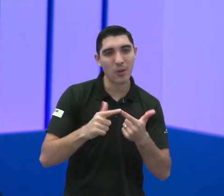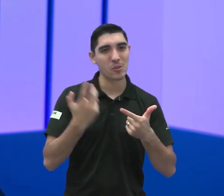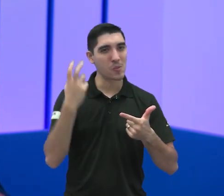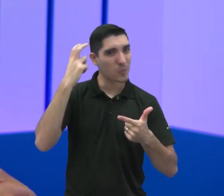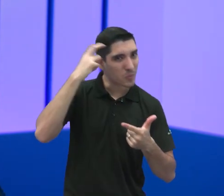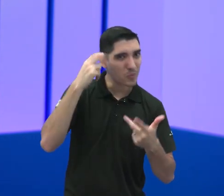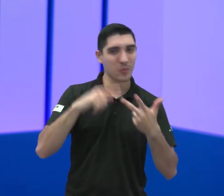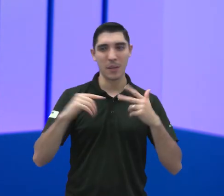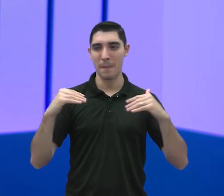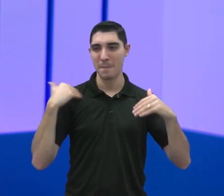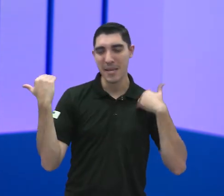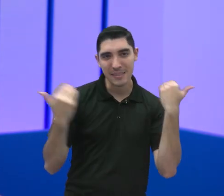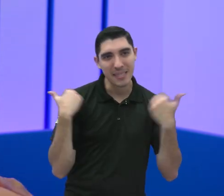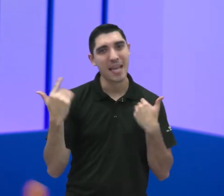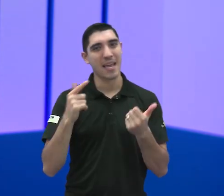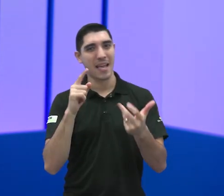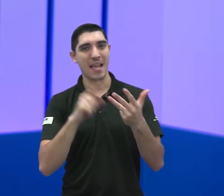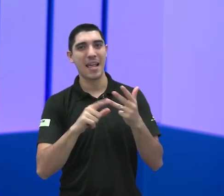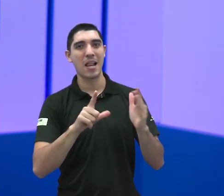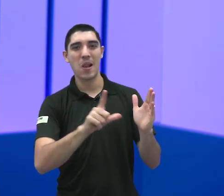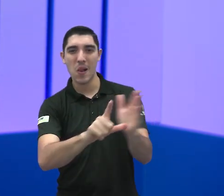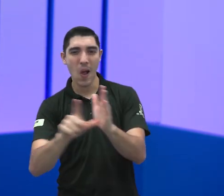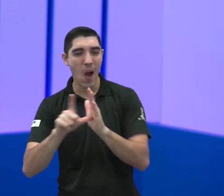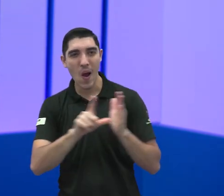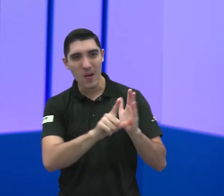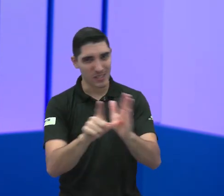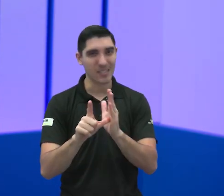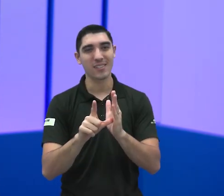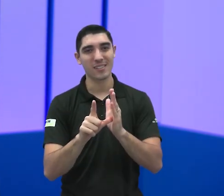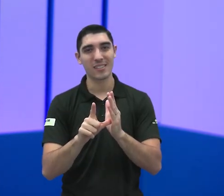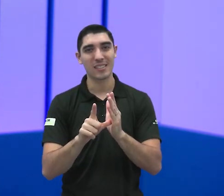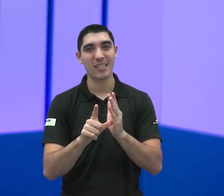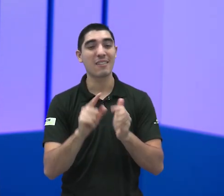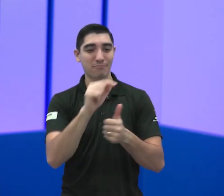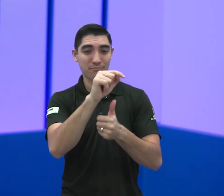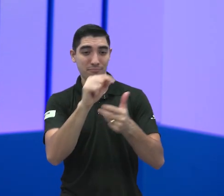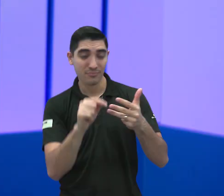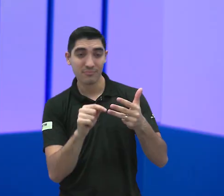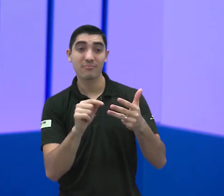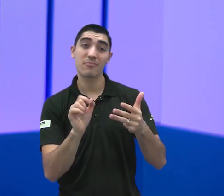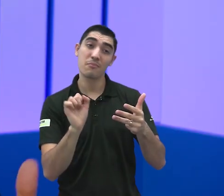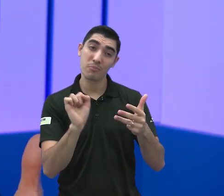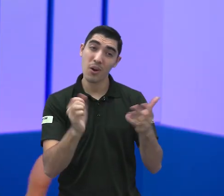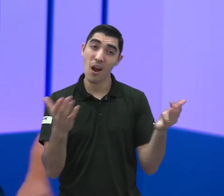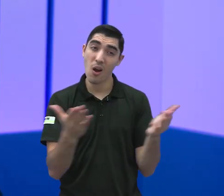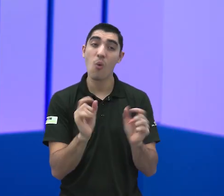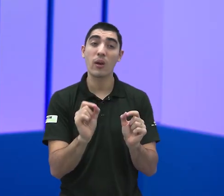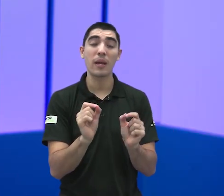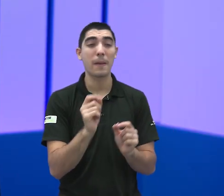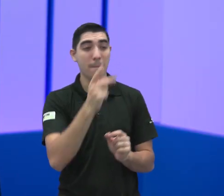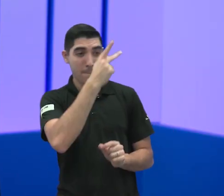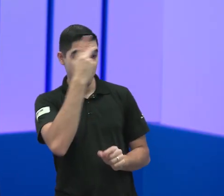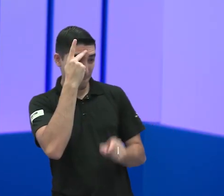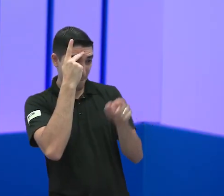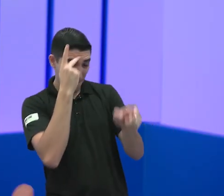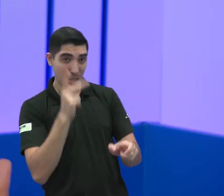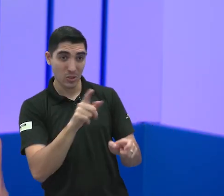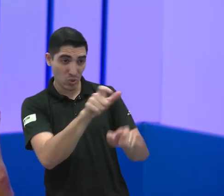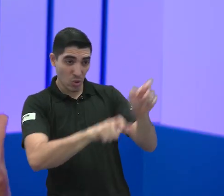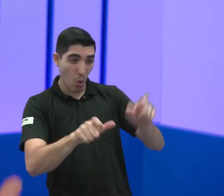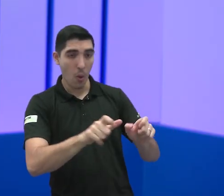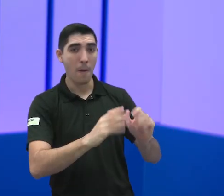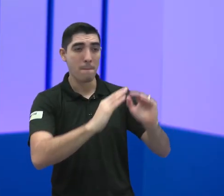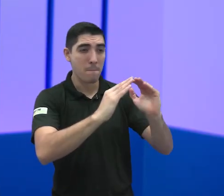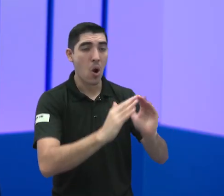cultura, onde tenha lazer, onde tenha estabelecimentos comerciais. Você pode ter o risco de ter concentração excessiva de pessoas e não ter